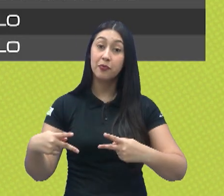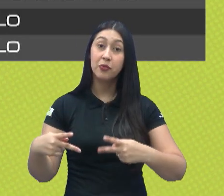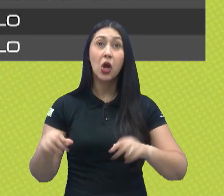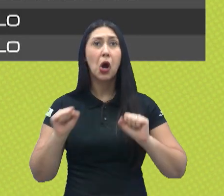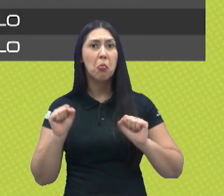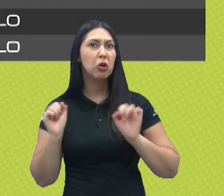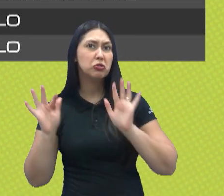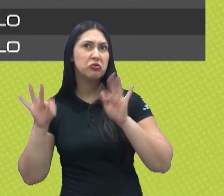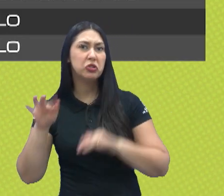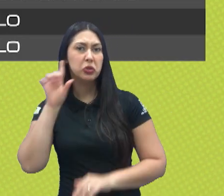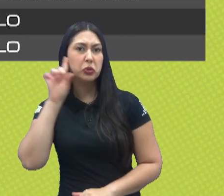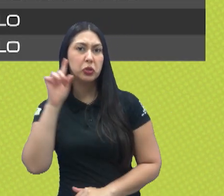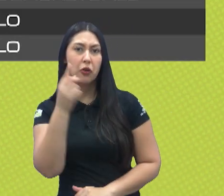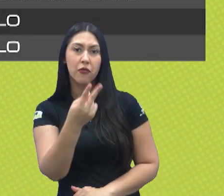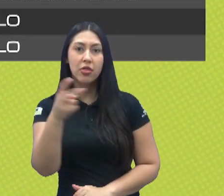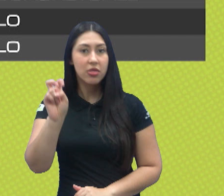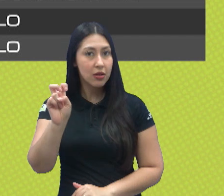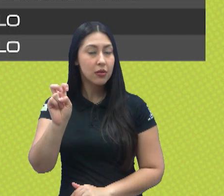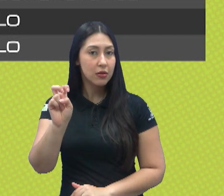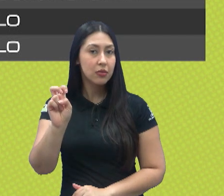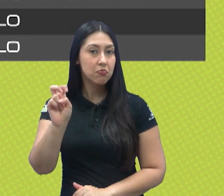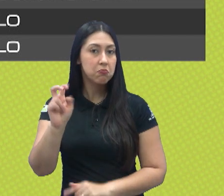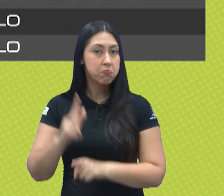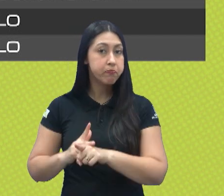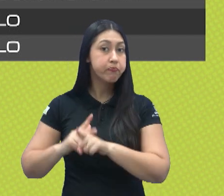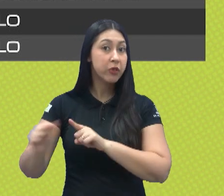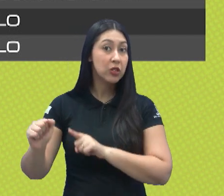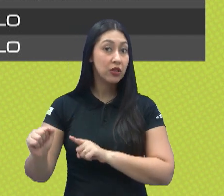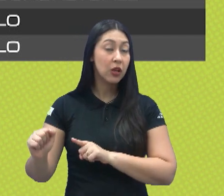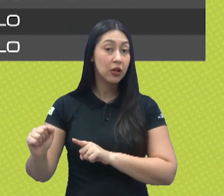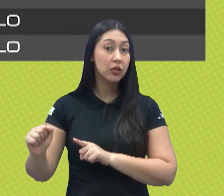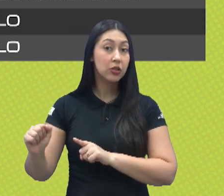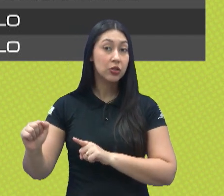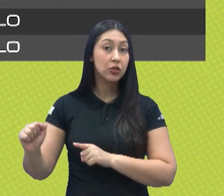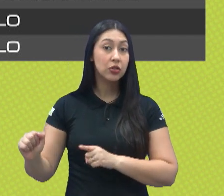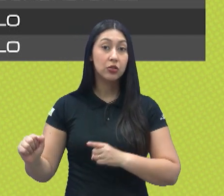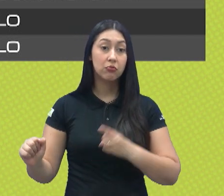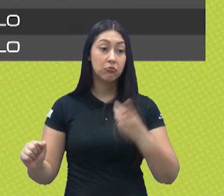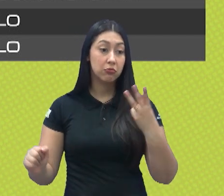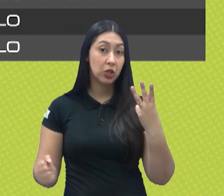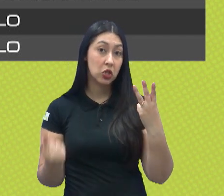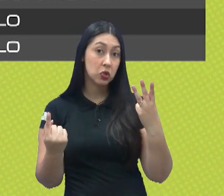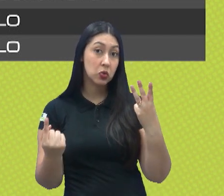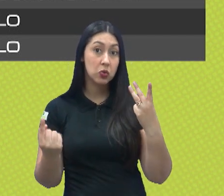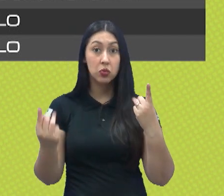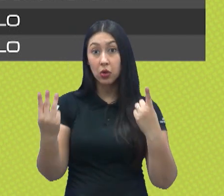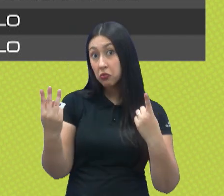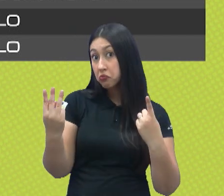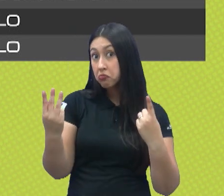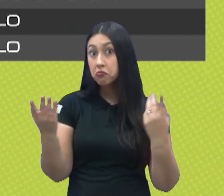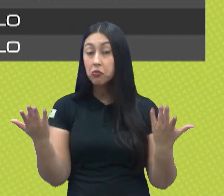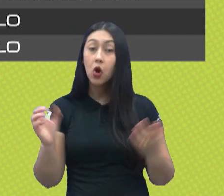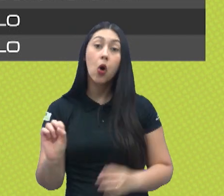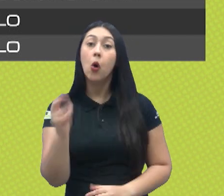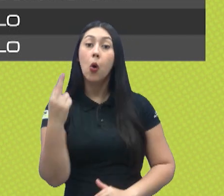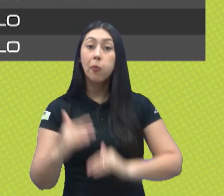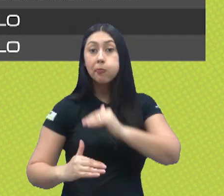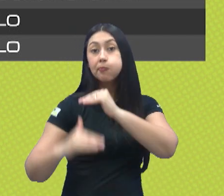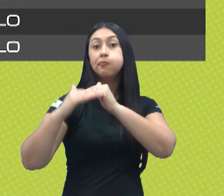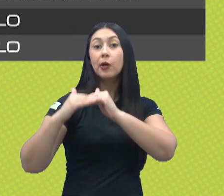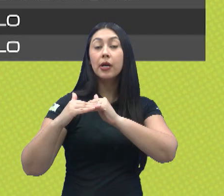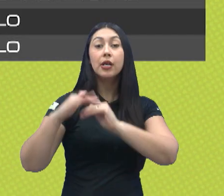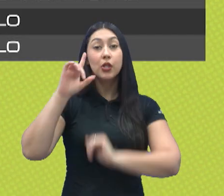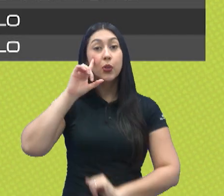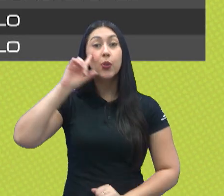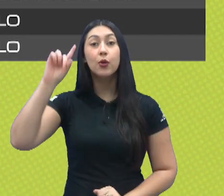dia 25 com uma vitória por 3-1 do São Paulo ou do São José, ou se empatar em 2-2, a decisão será no